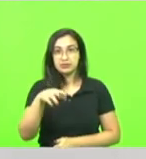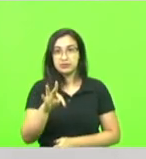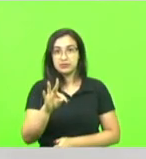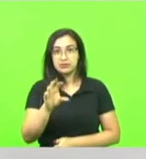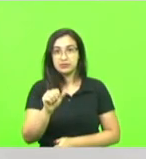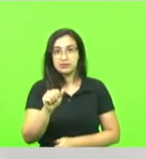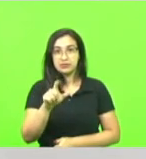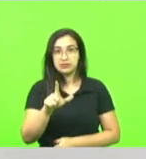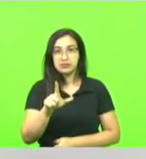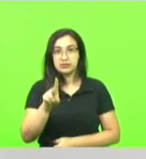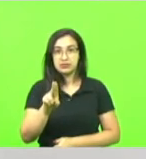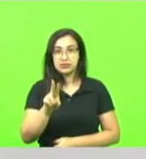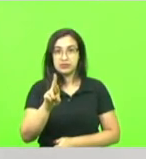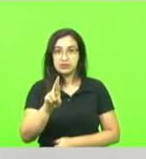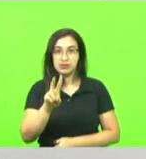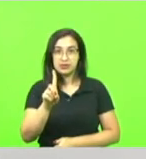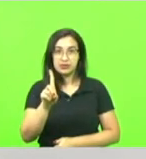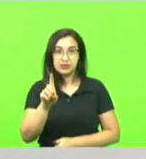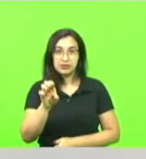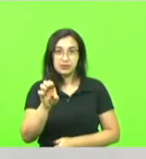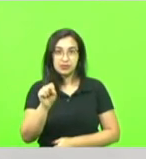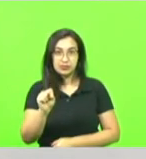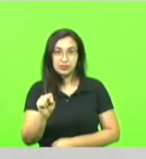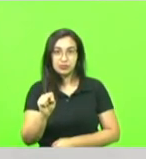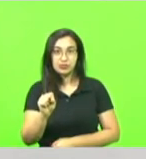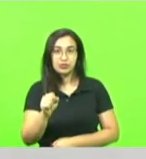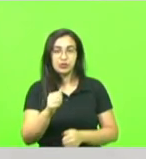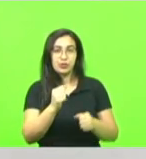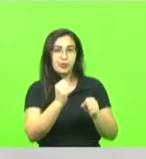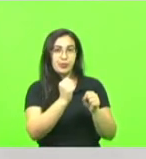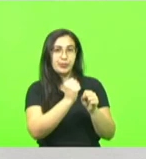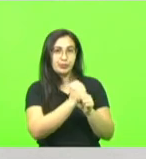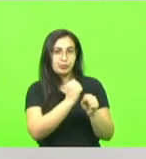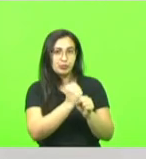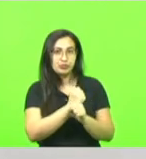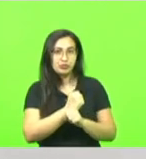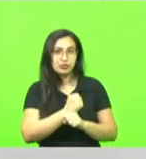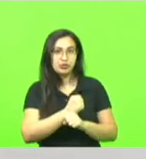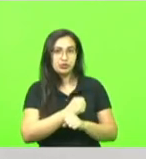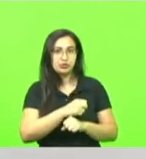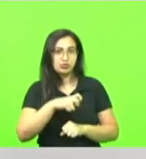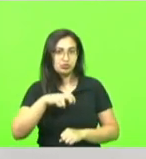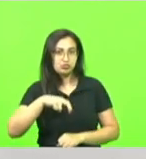um projeto de escadaria, com